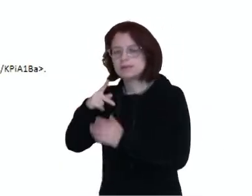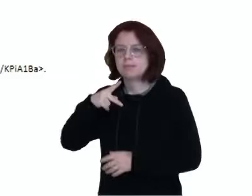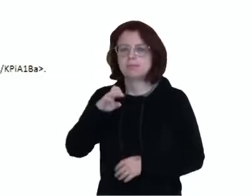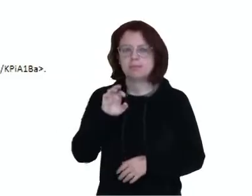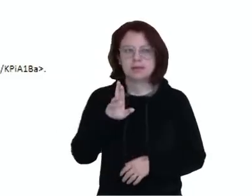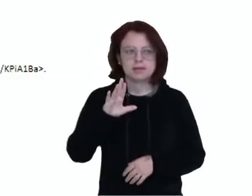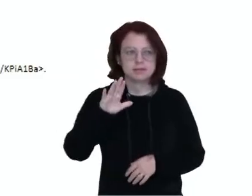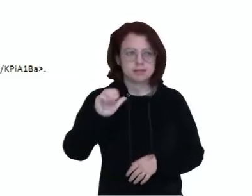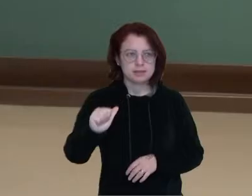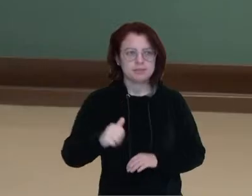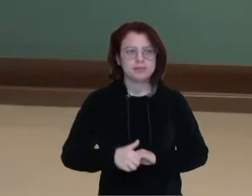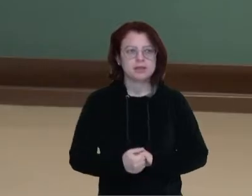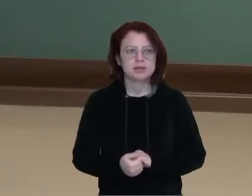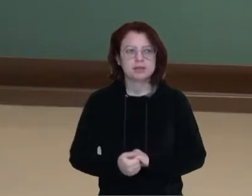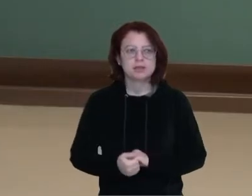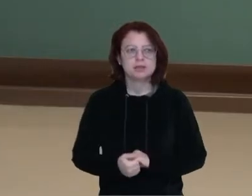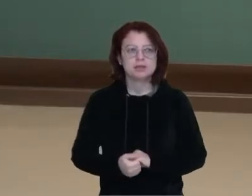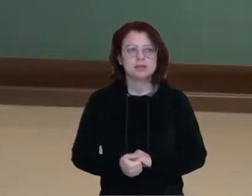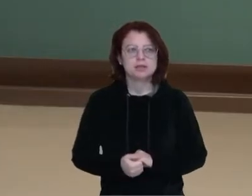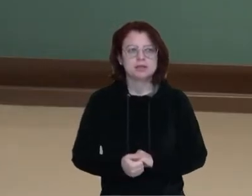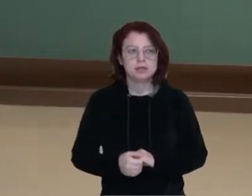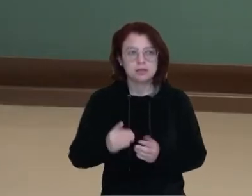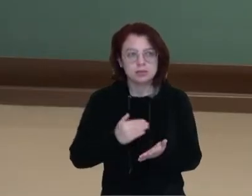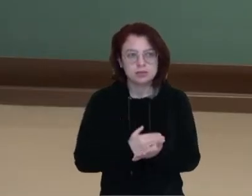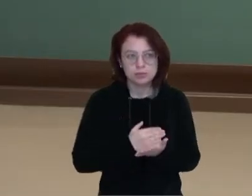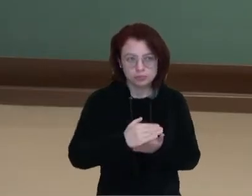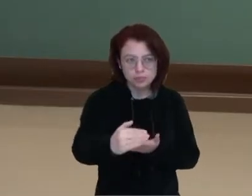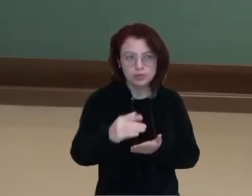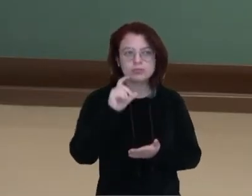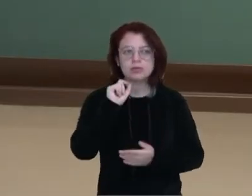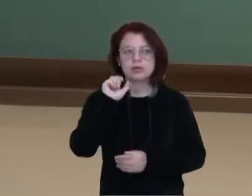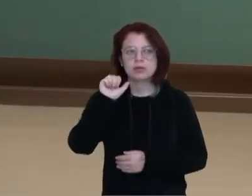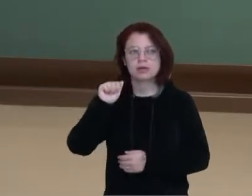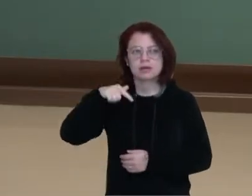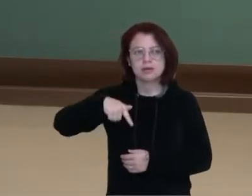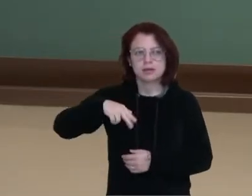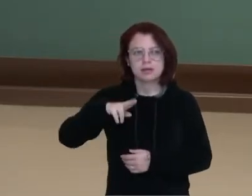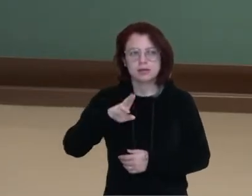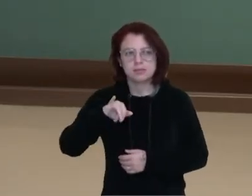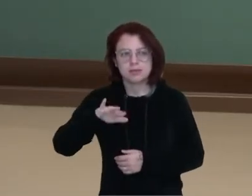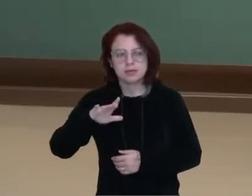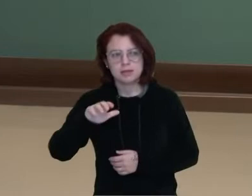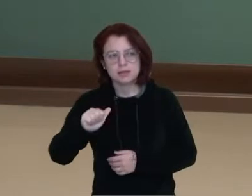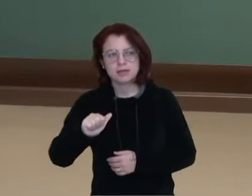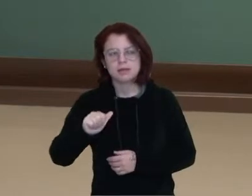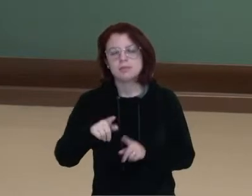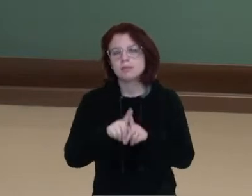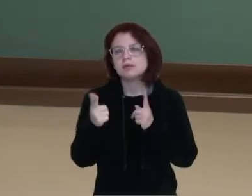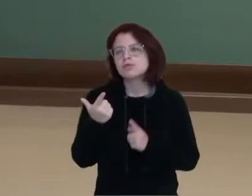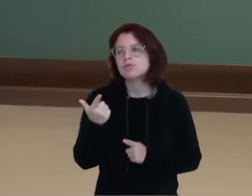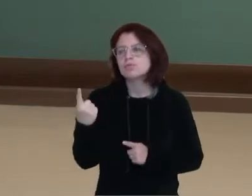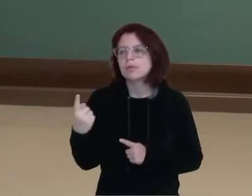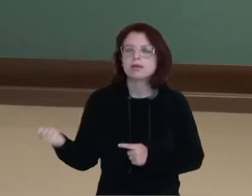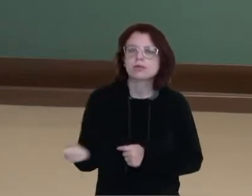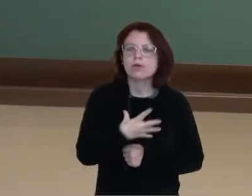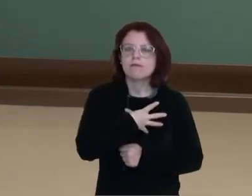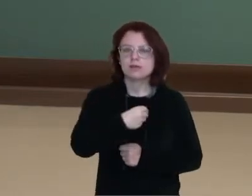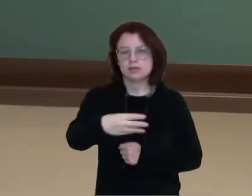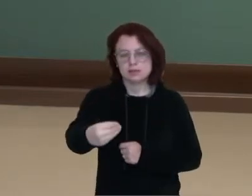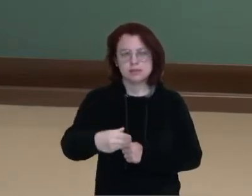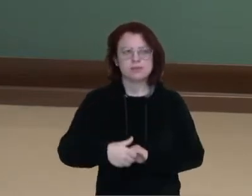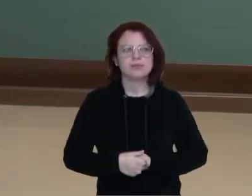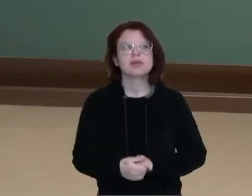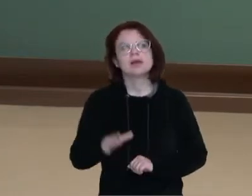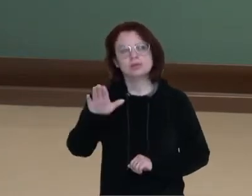são ancestrais. Aí quando começam os Aquemênidas, que é o mesmo persa, viu gente? Eles passam a se chamar então primeiro